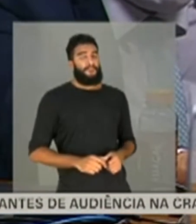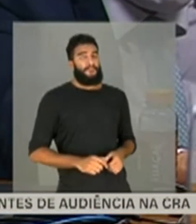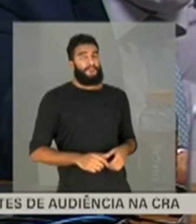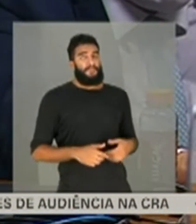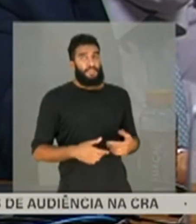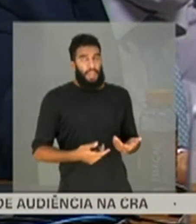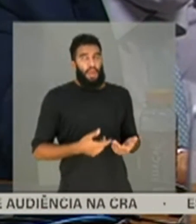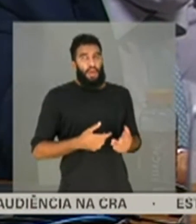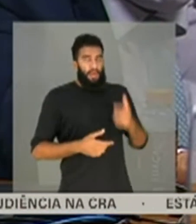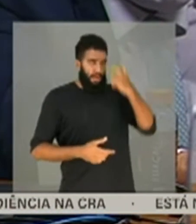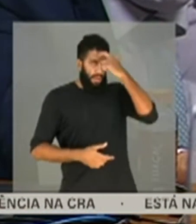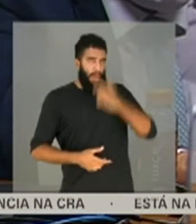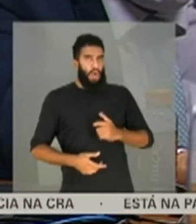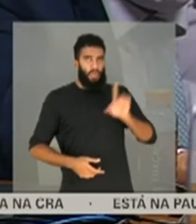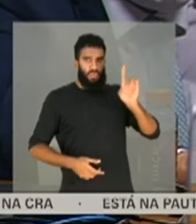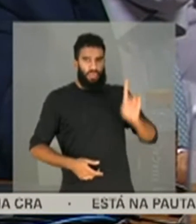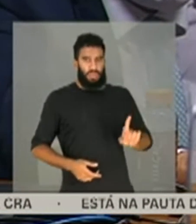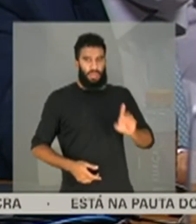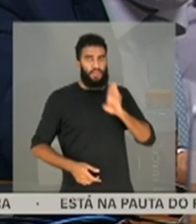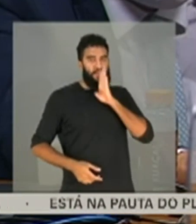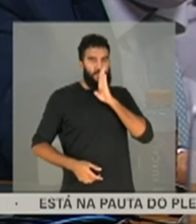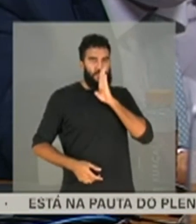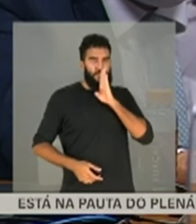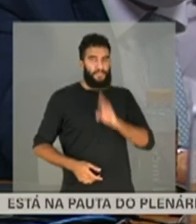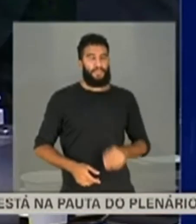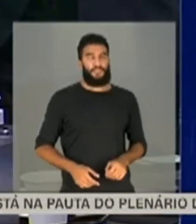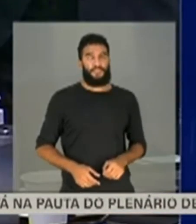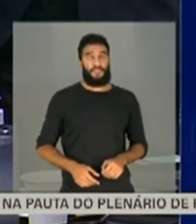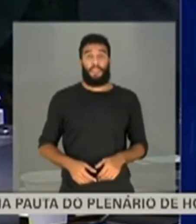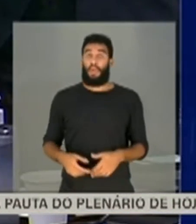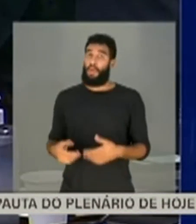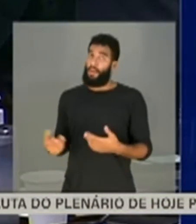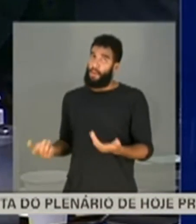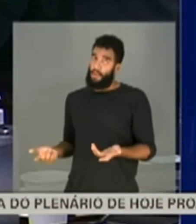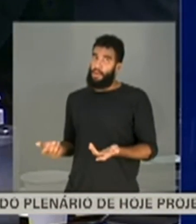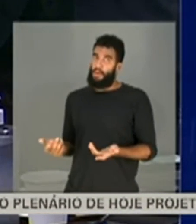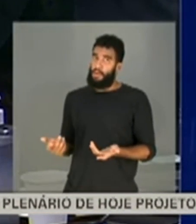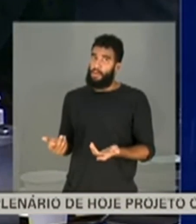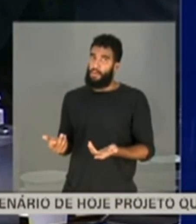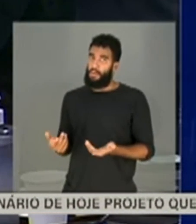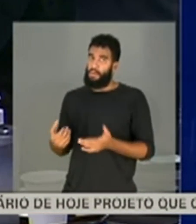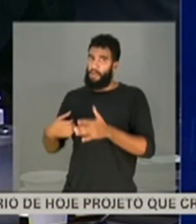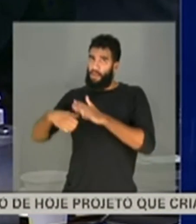Eu vou exercer o direito ao silêncio, senhor senador. Talvez isso seja incriminatório, né?